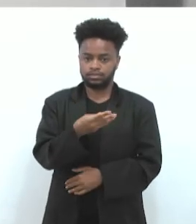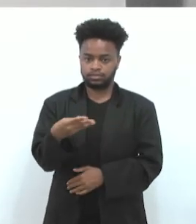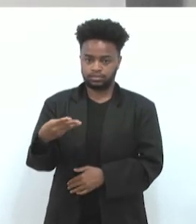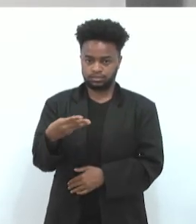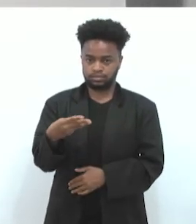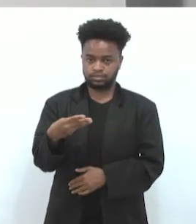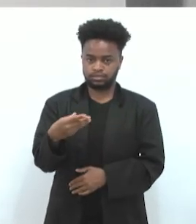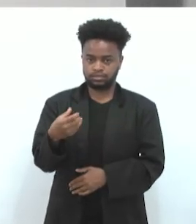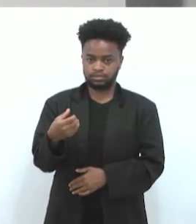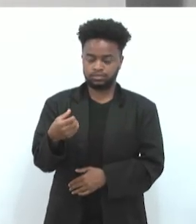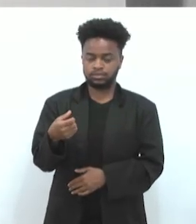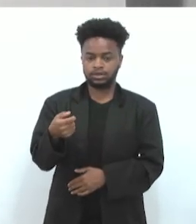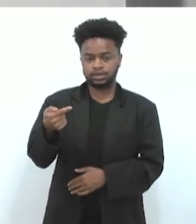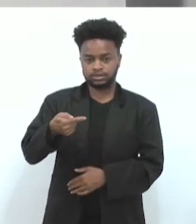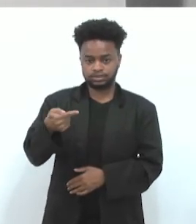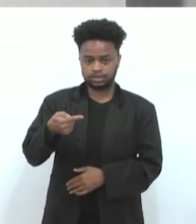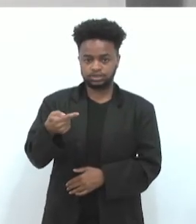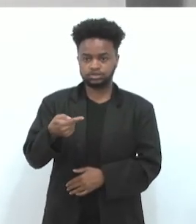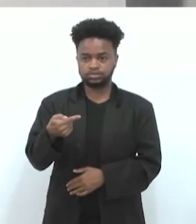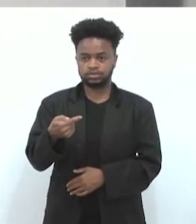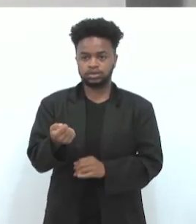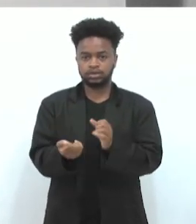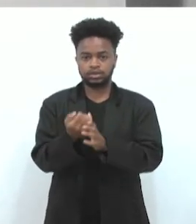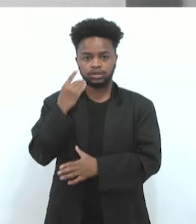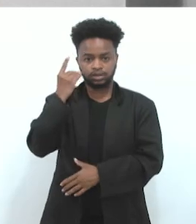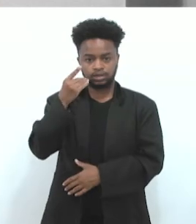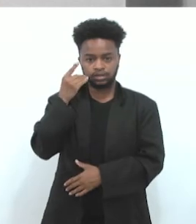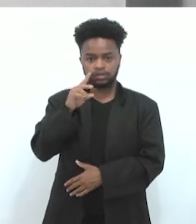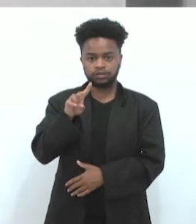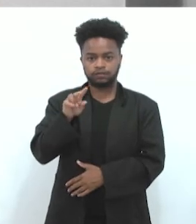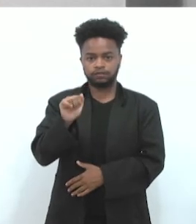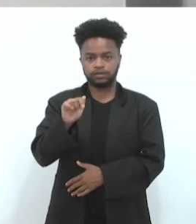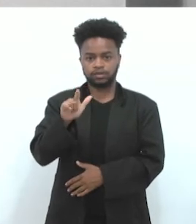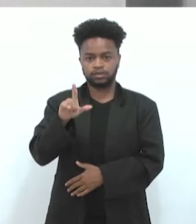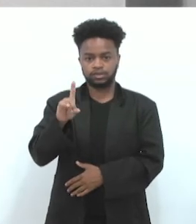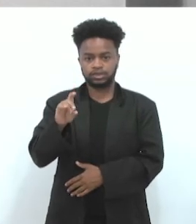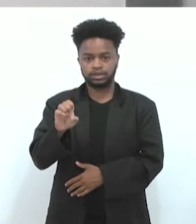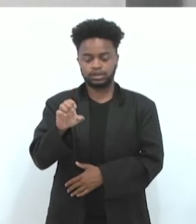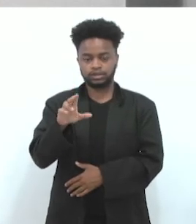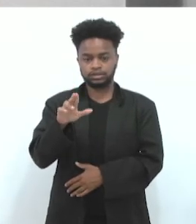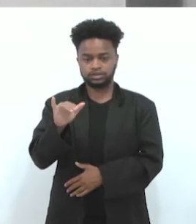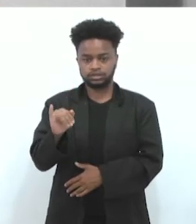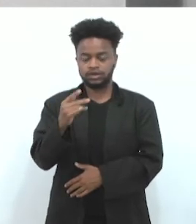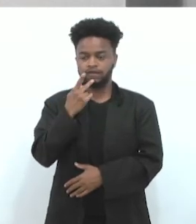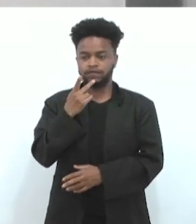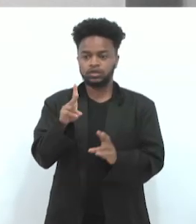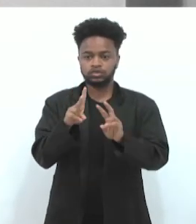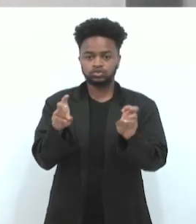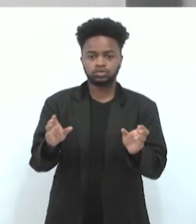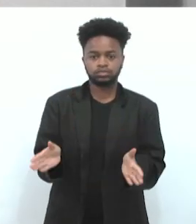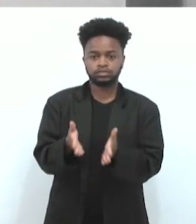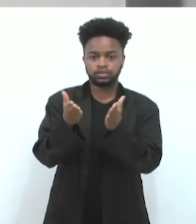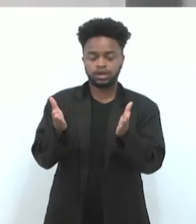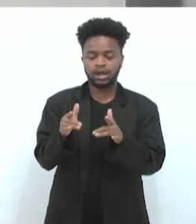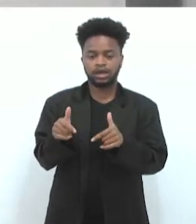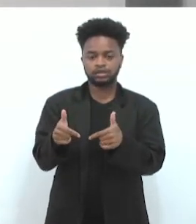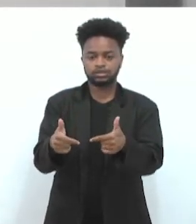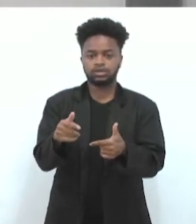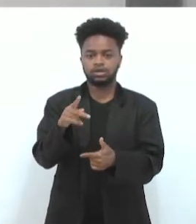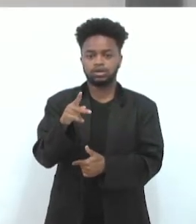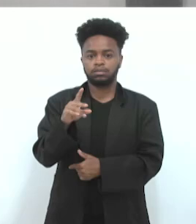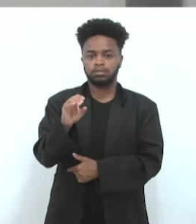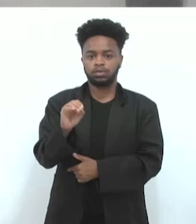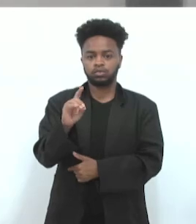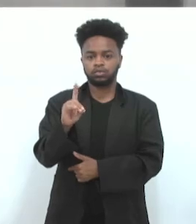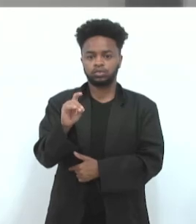7 da pauta, de 2023, de autoria também do deputado Valdeci da Saúde, que dispõe sobre o estímulo à atividade de podologia no âmbito do